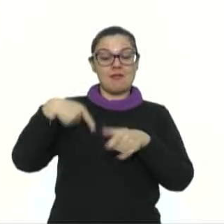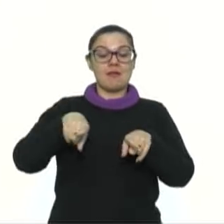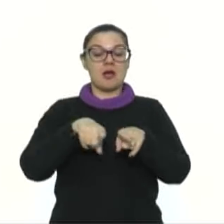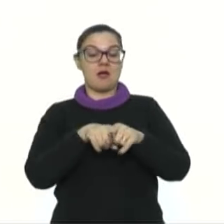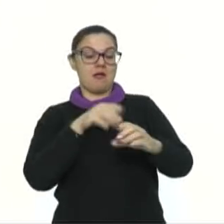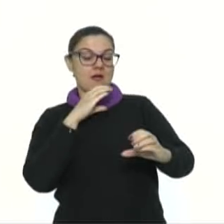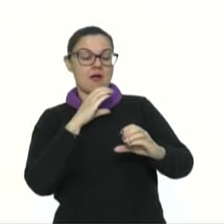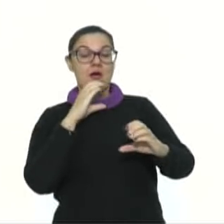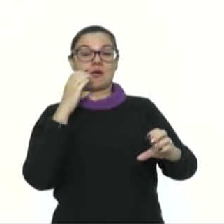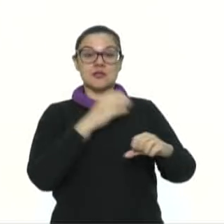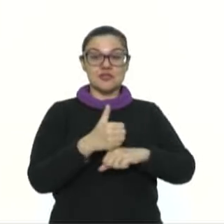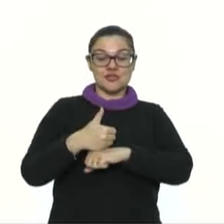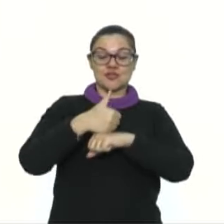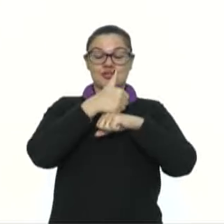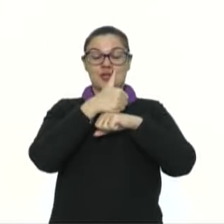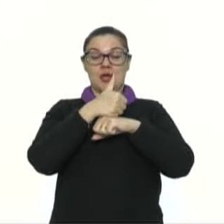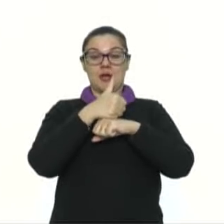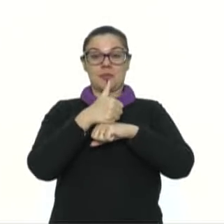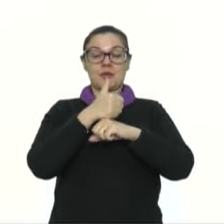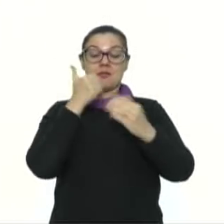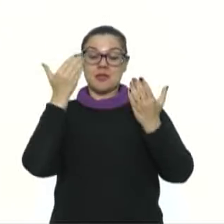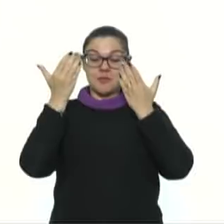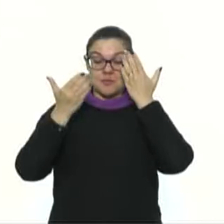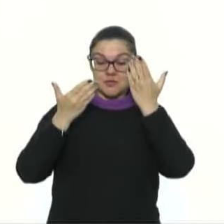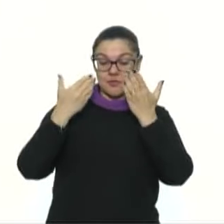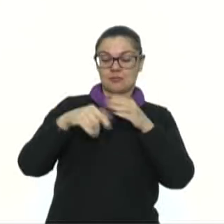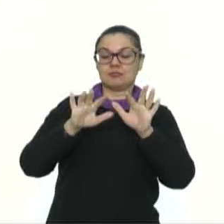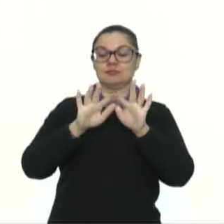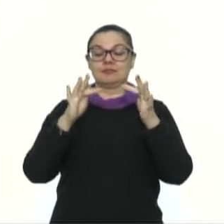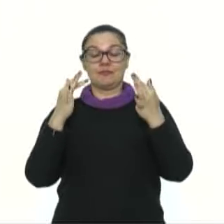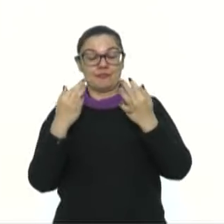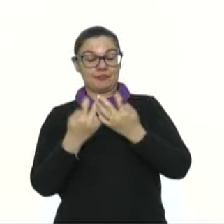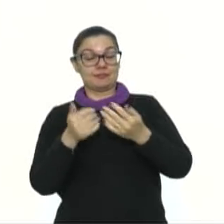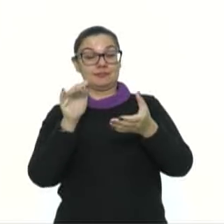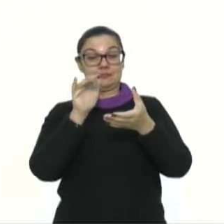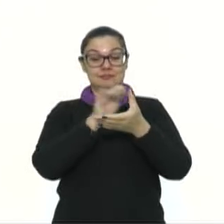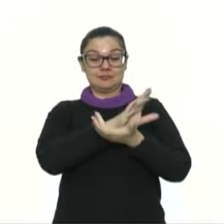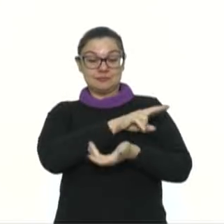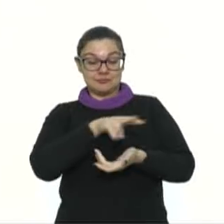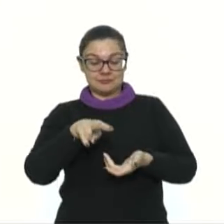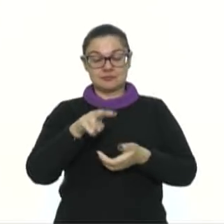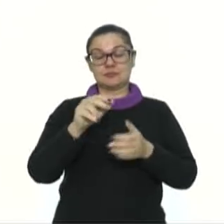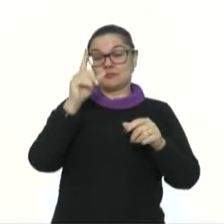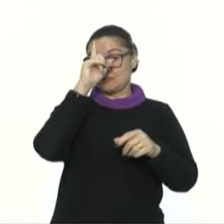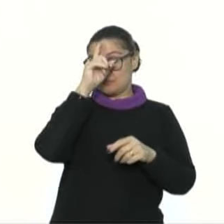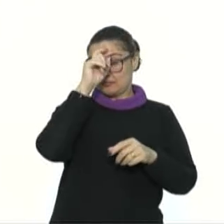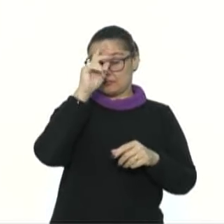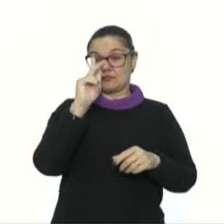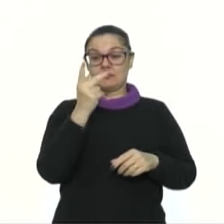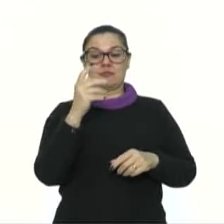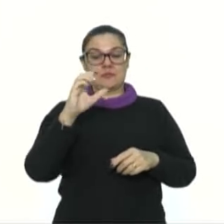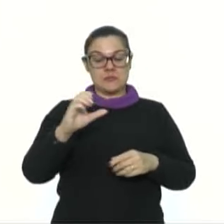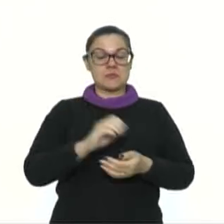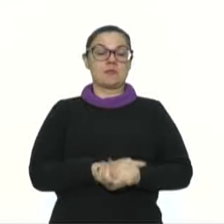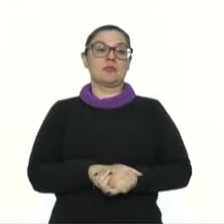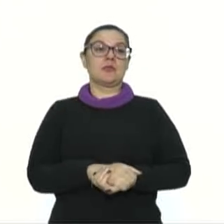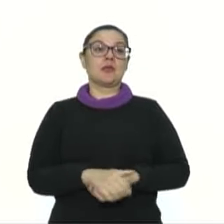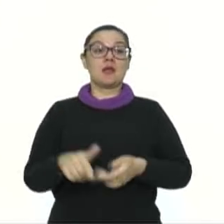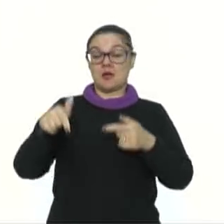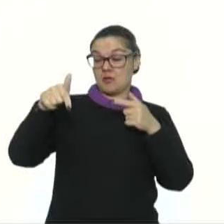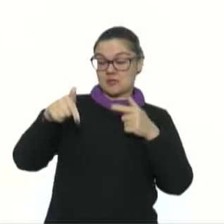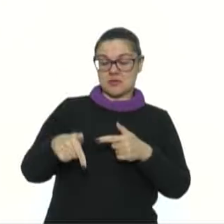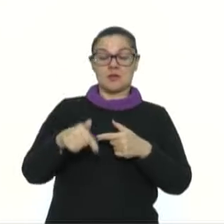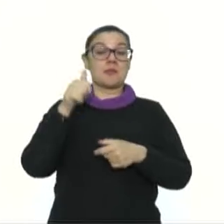projeto Vincular Psicoterapia de Casal e Família no IPQ do HC. 7. Para a